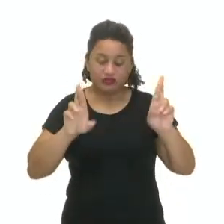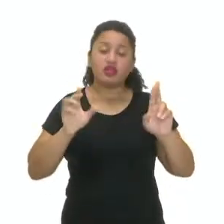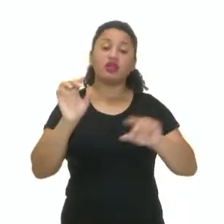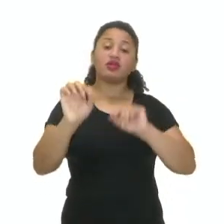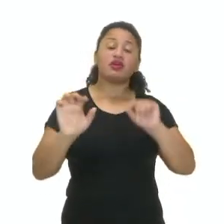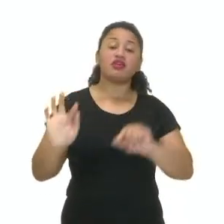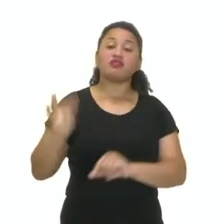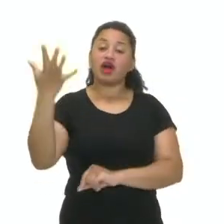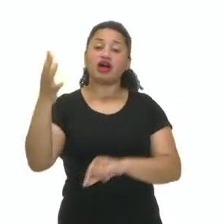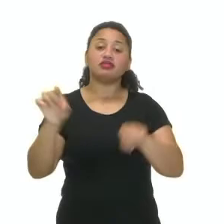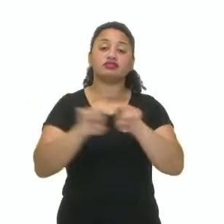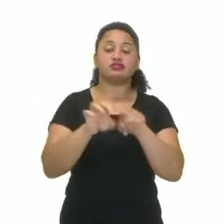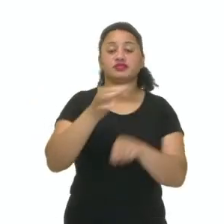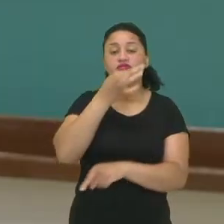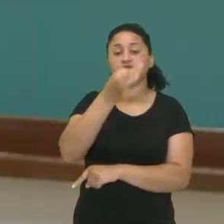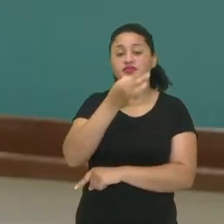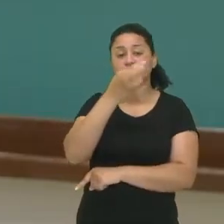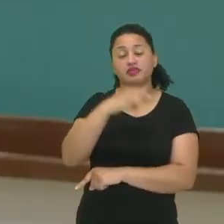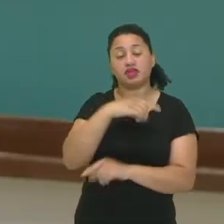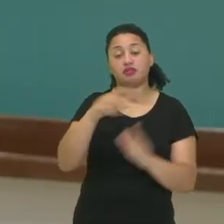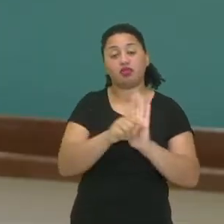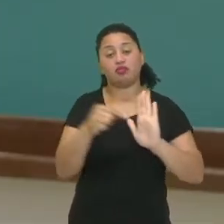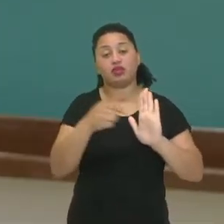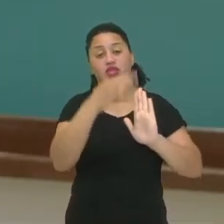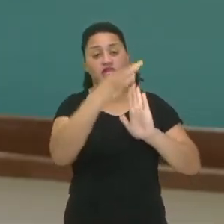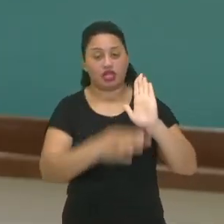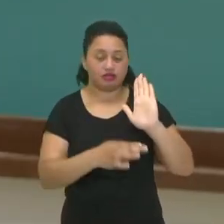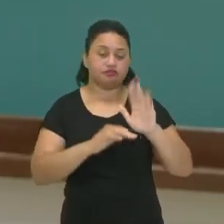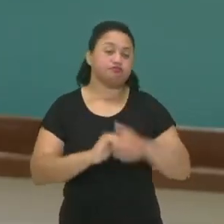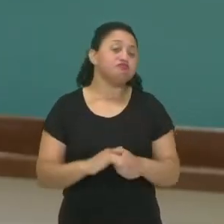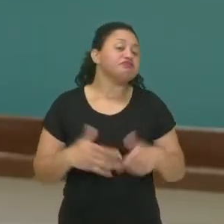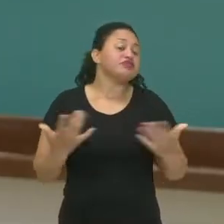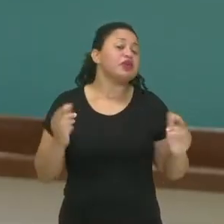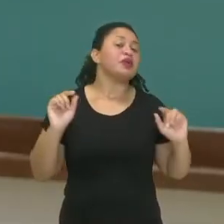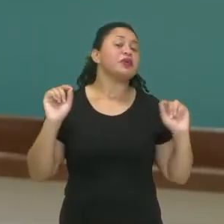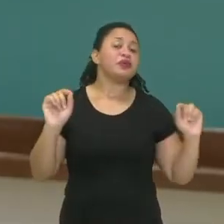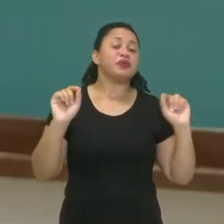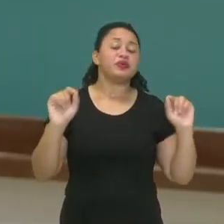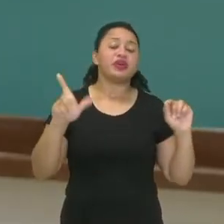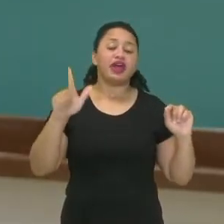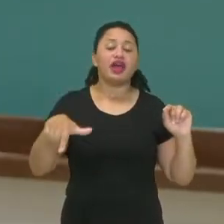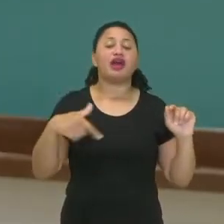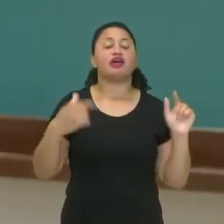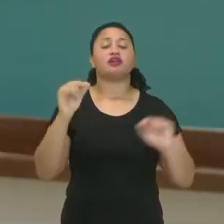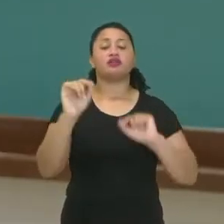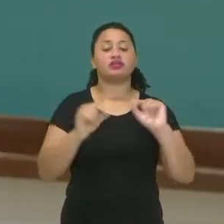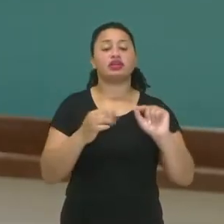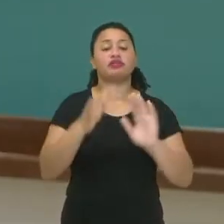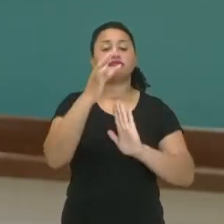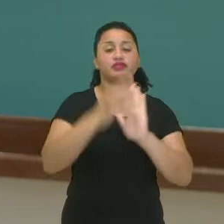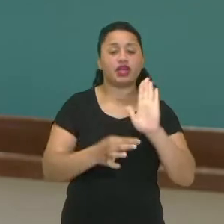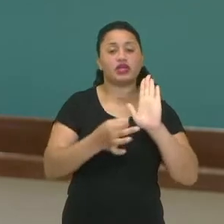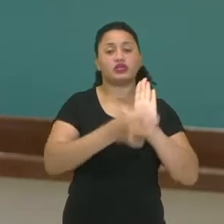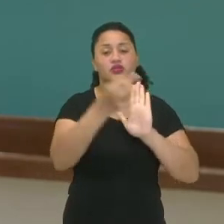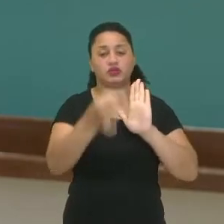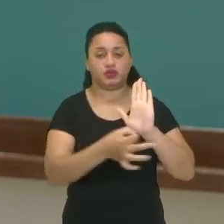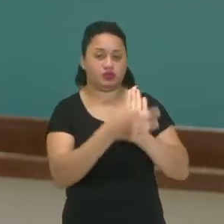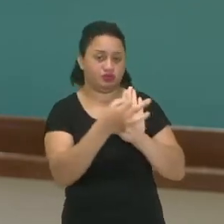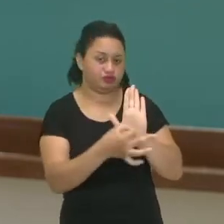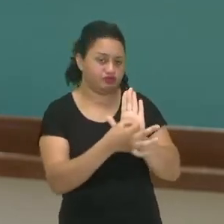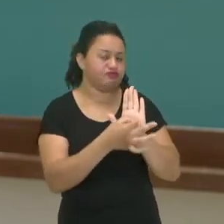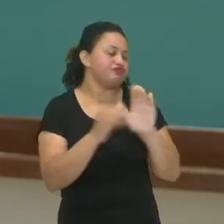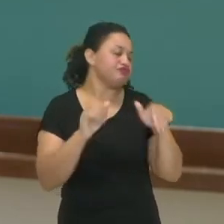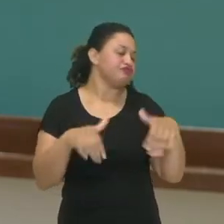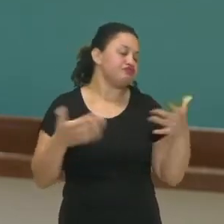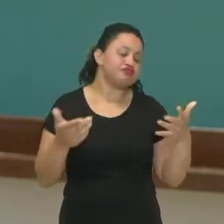opiniões relacionados a esses textos. Então, nada mais, nada menos que nós vamos trabalhar com os textos de opinião. Então